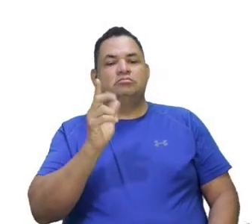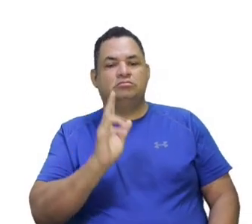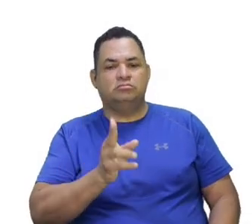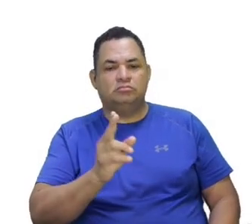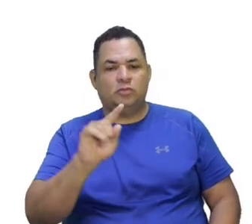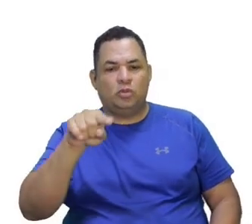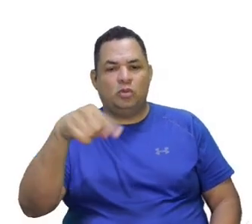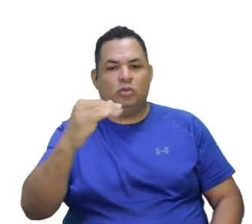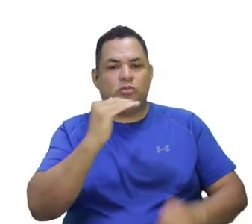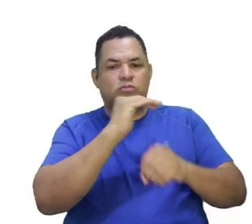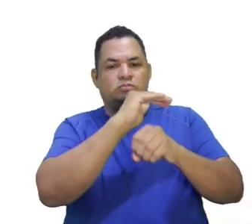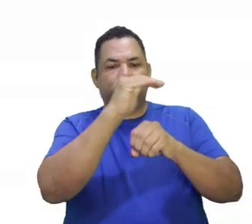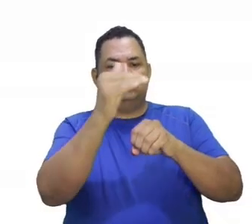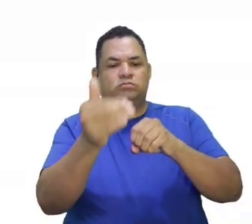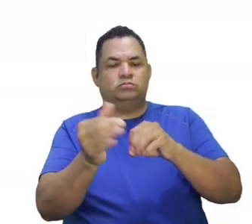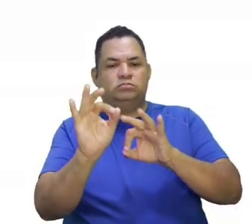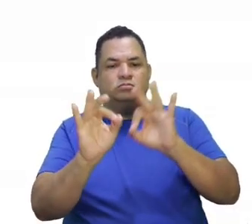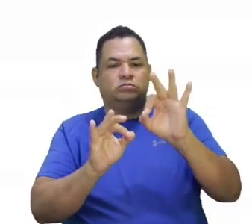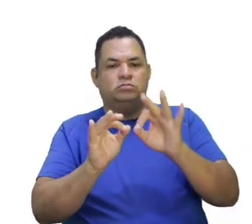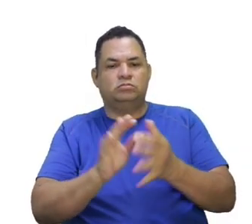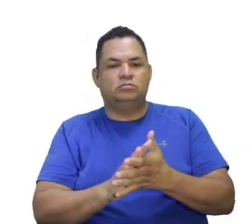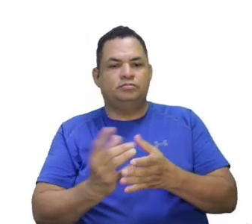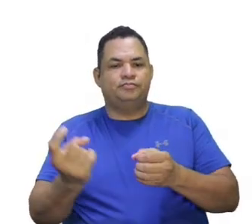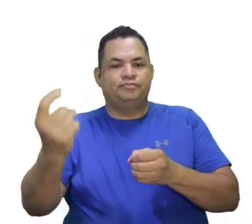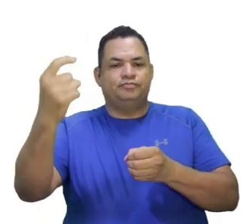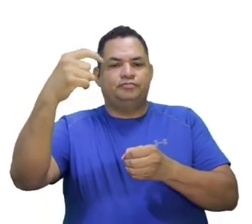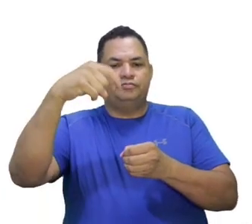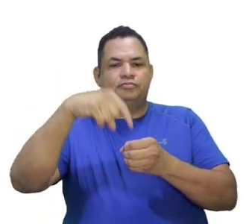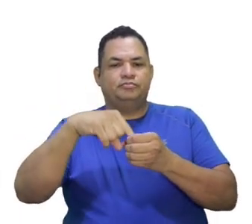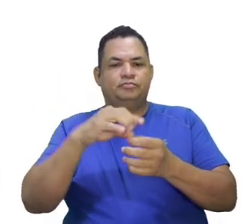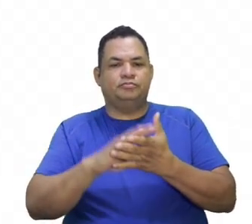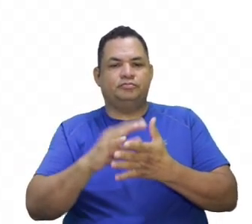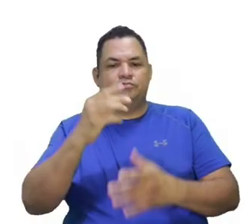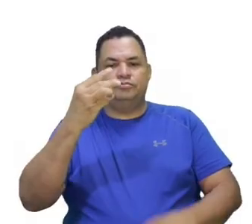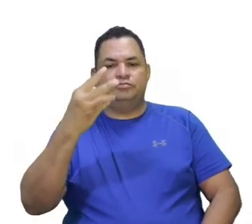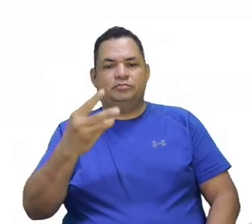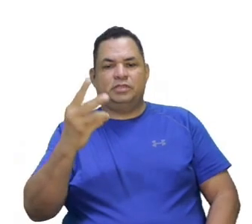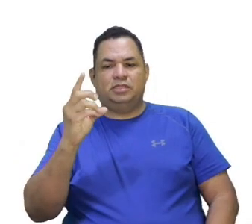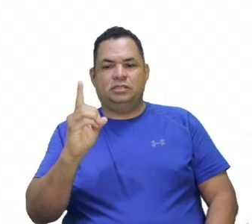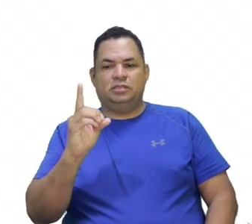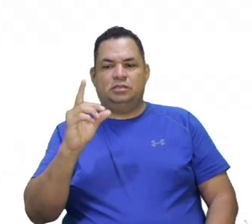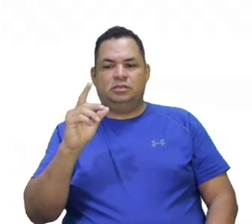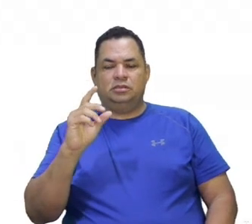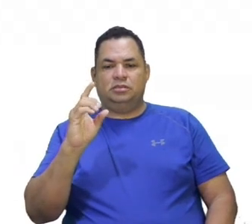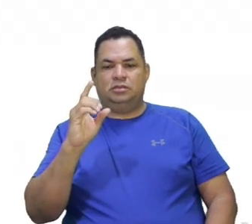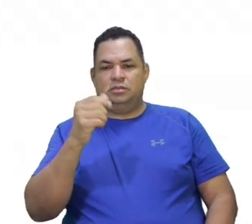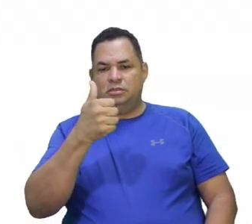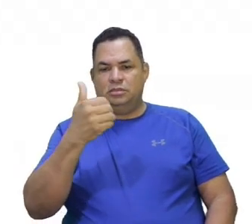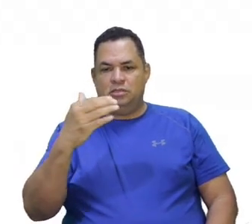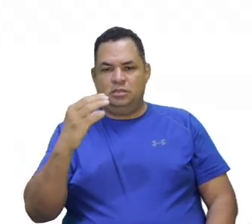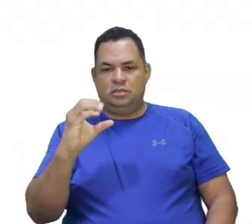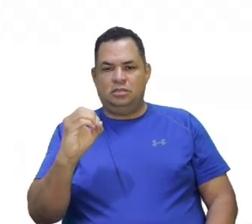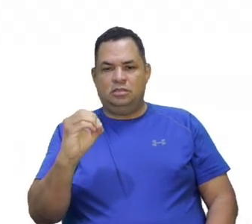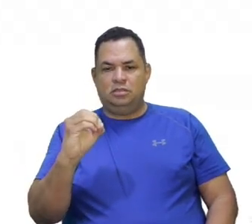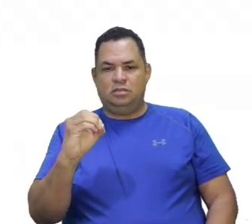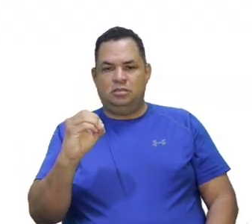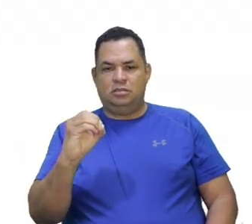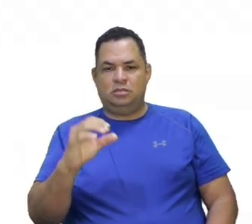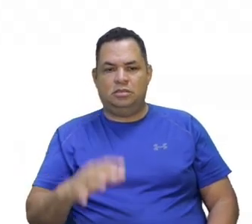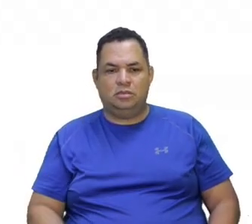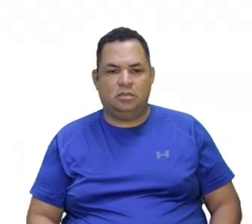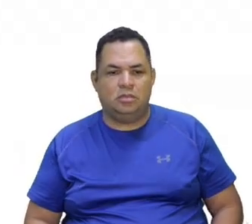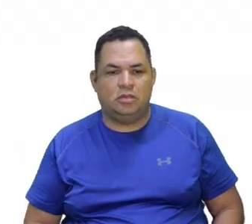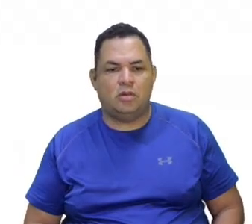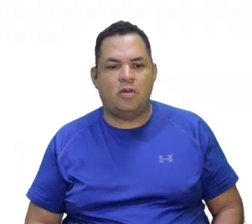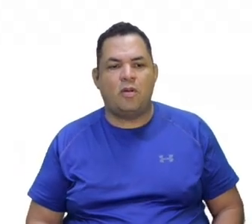ser o próximo nível? Pela seta, agora eu vou voltar e o próximo é o 3d10. Aí digamos que eu tinha lá 5 elétrons. E